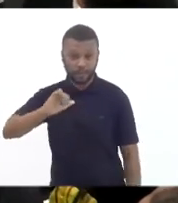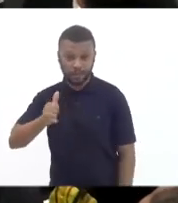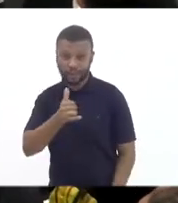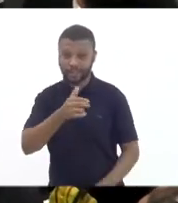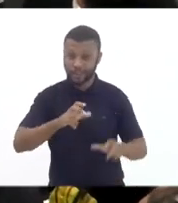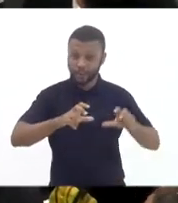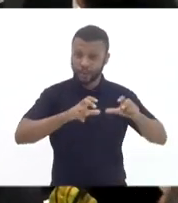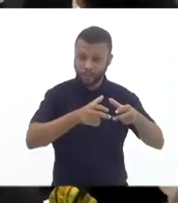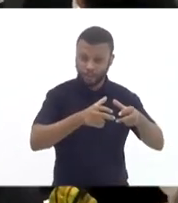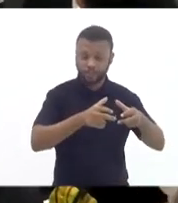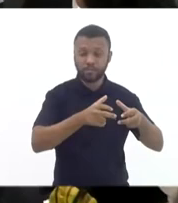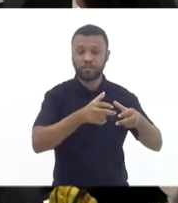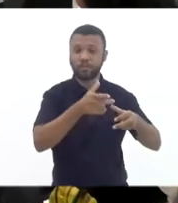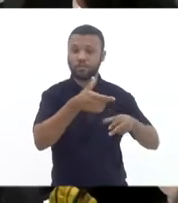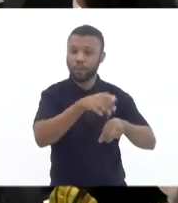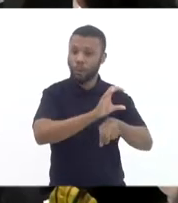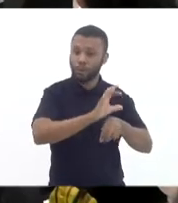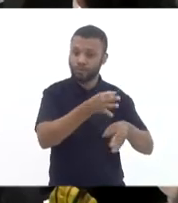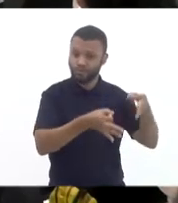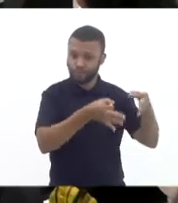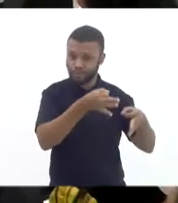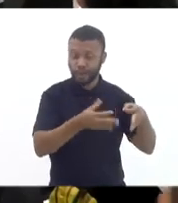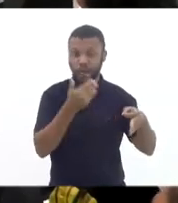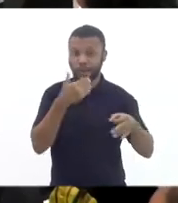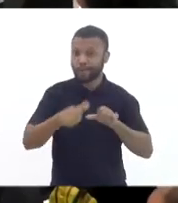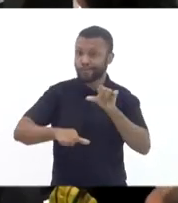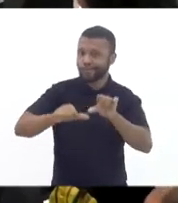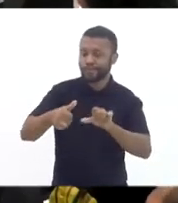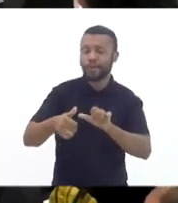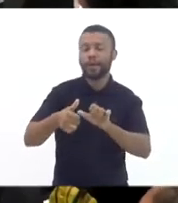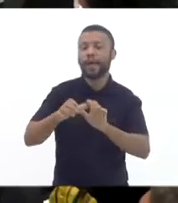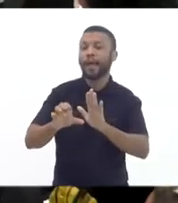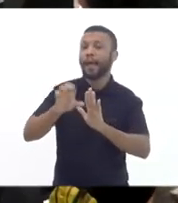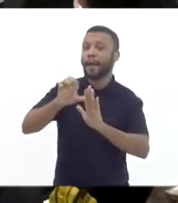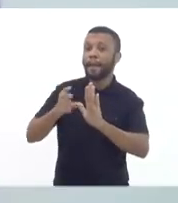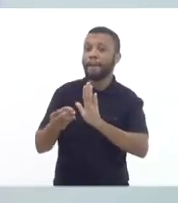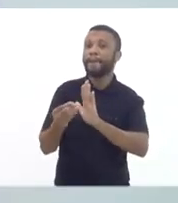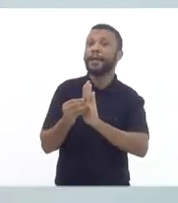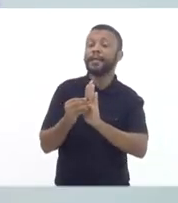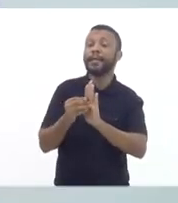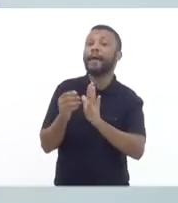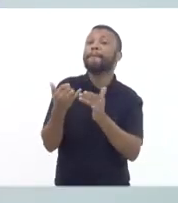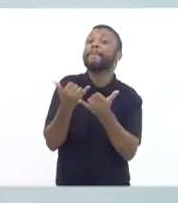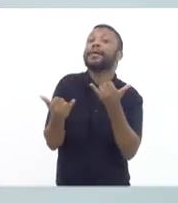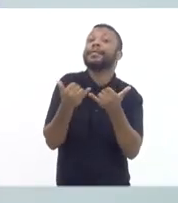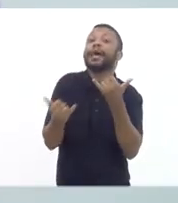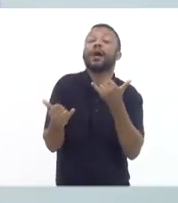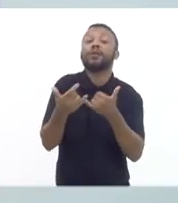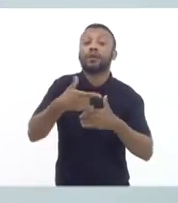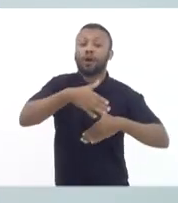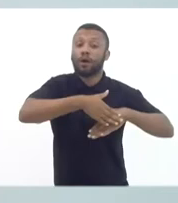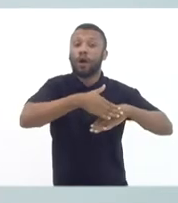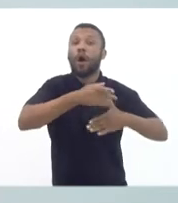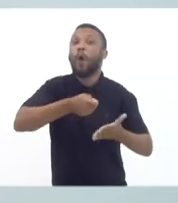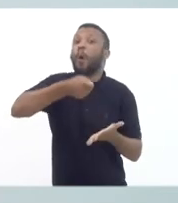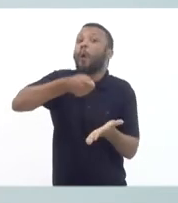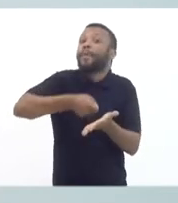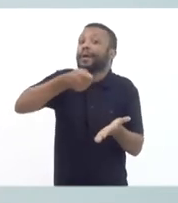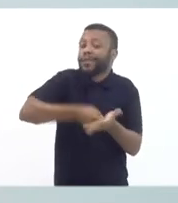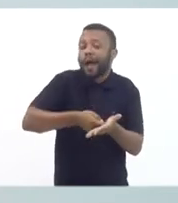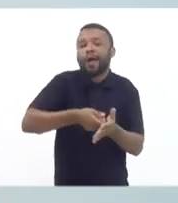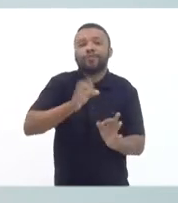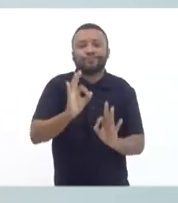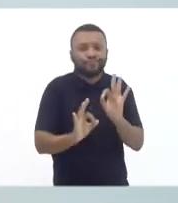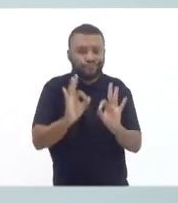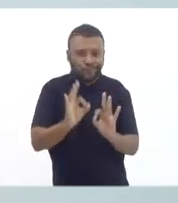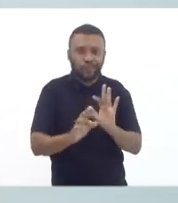como impositivo, eles transformam em emenda para ser autorizativo. Então, eles não têm a obrigatoriedade de fazer com que esse